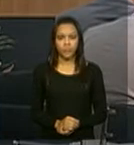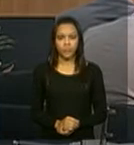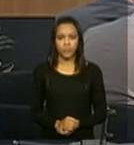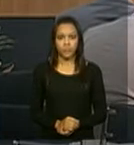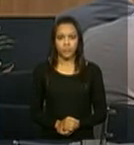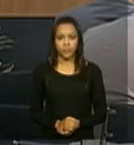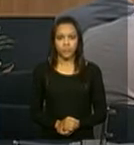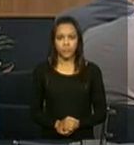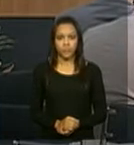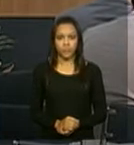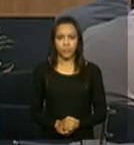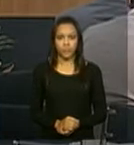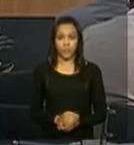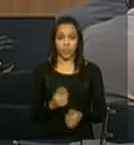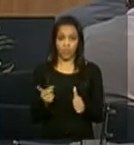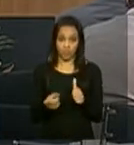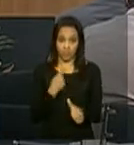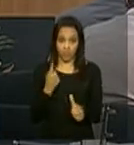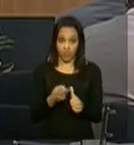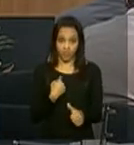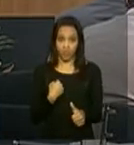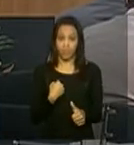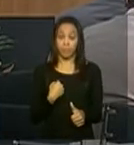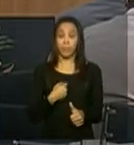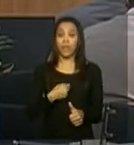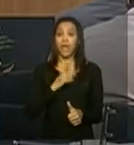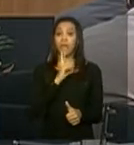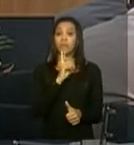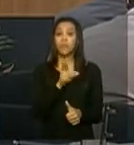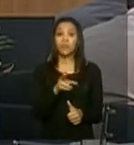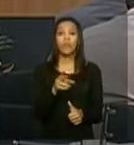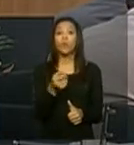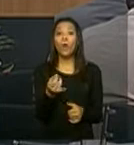primeiro nós temos que responder sobre as substâncias